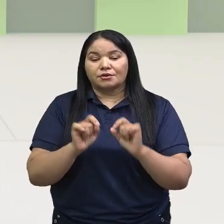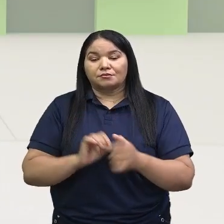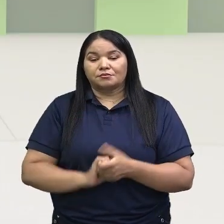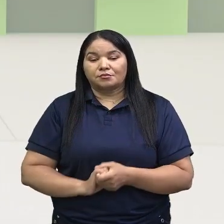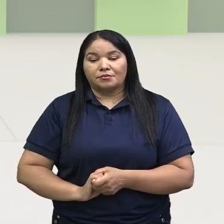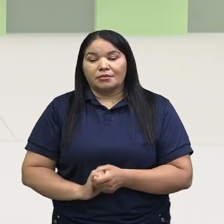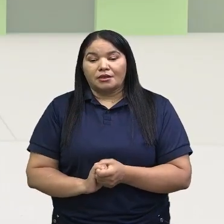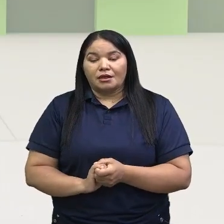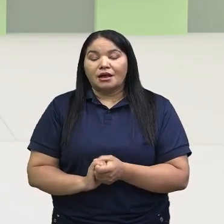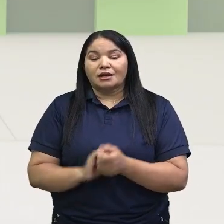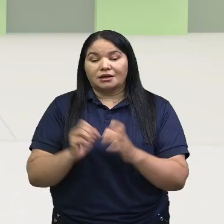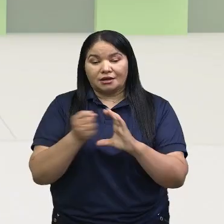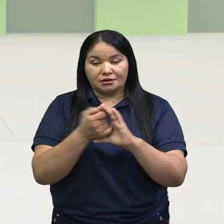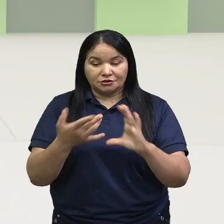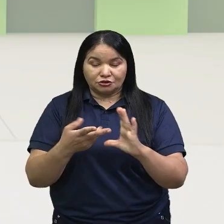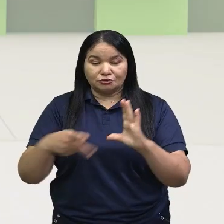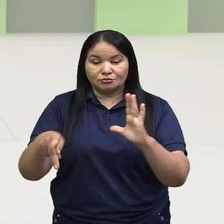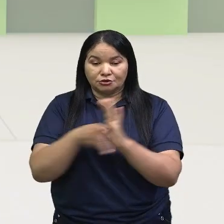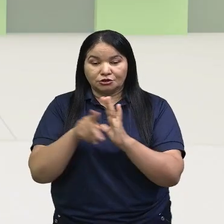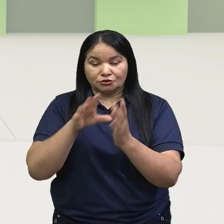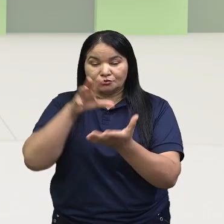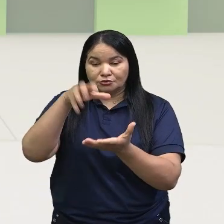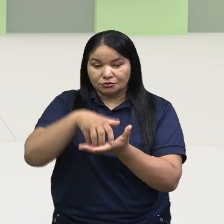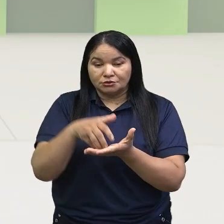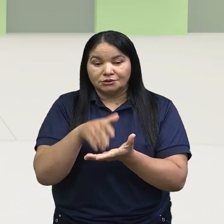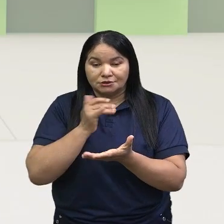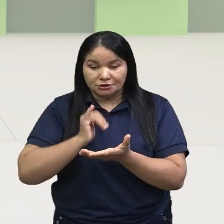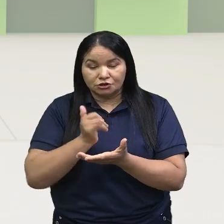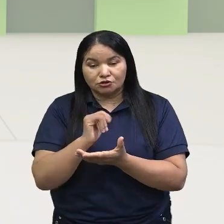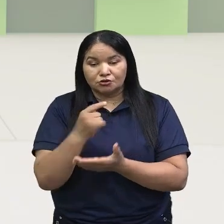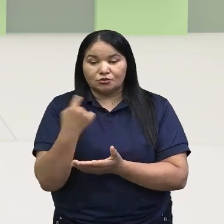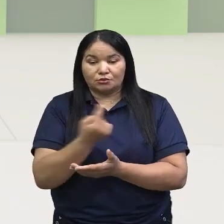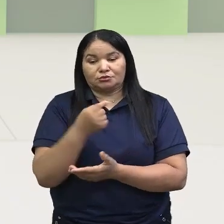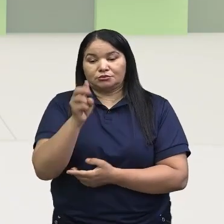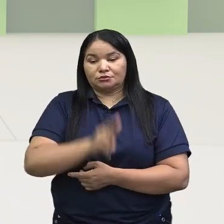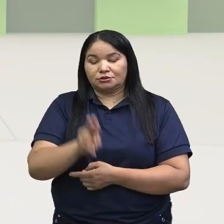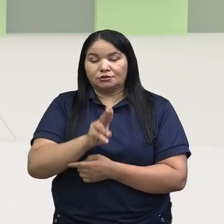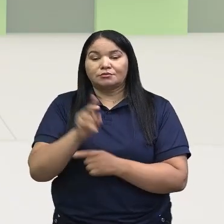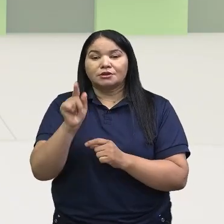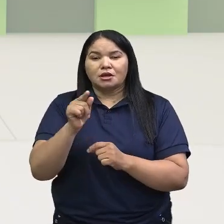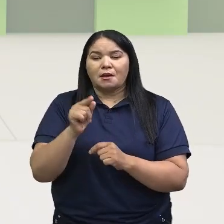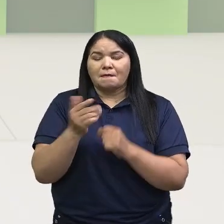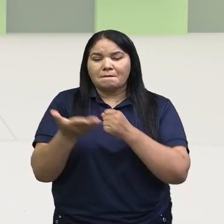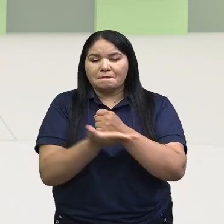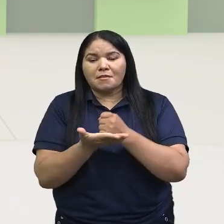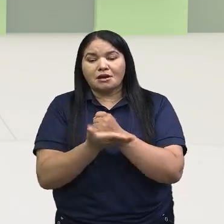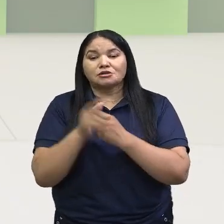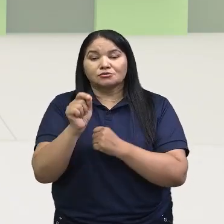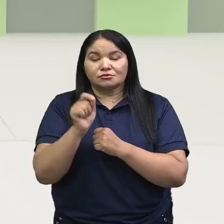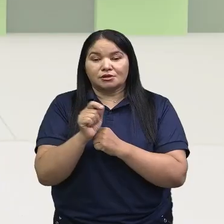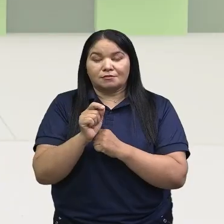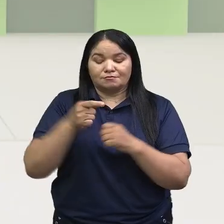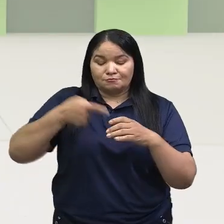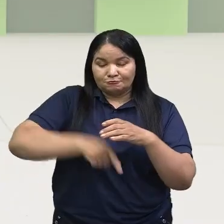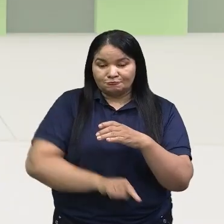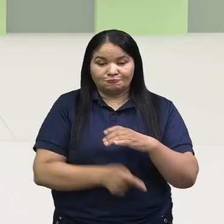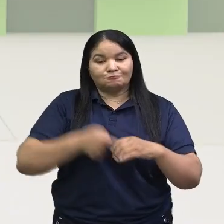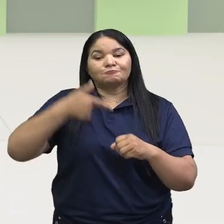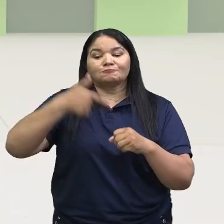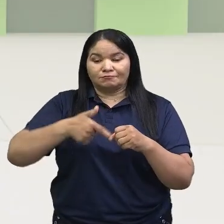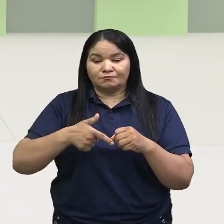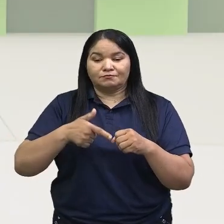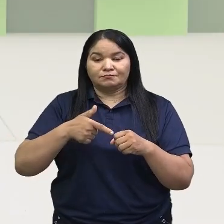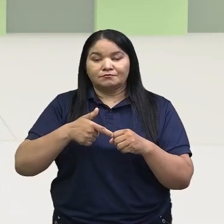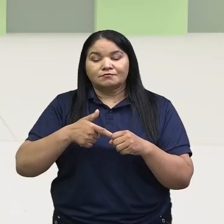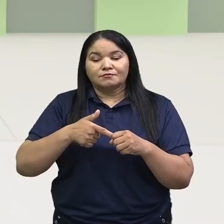às características da matriz energética que nós utilizamos, que tem como base os chamados combustíveis fósseis, que